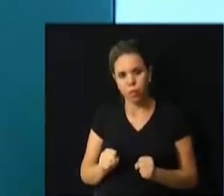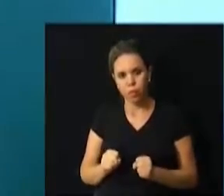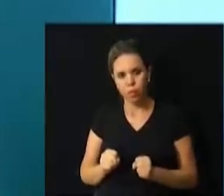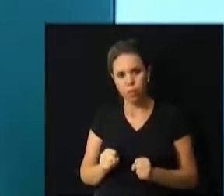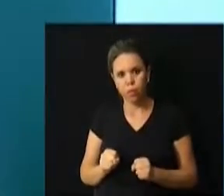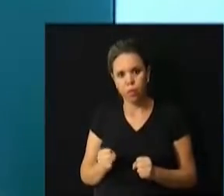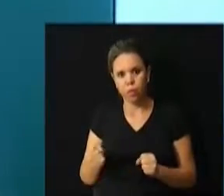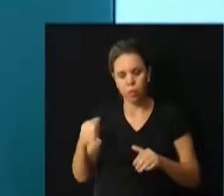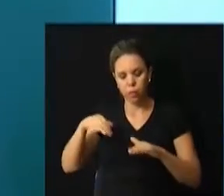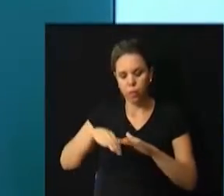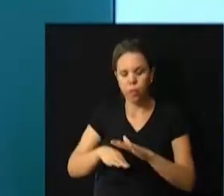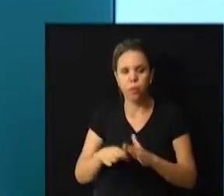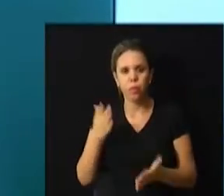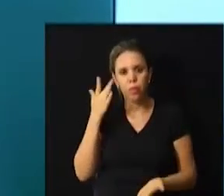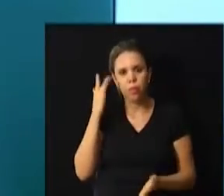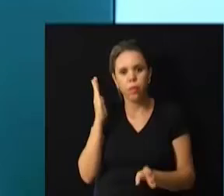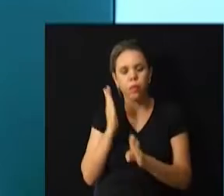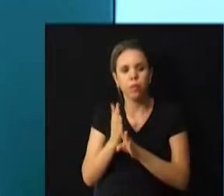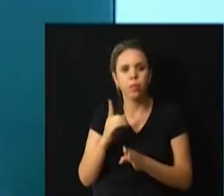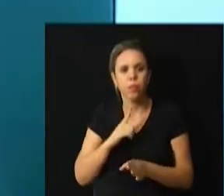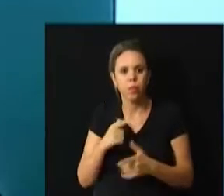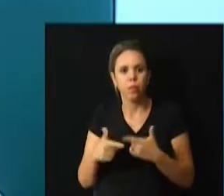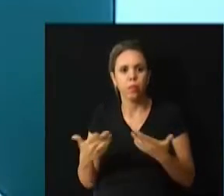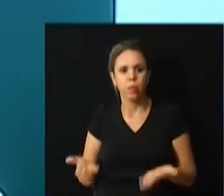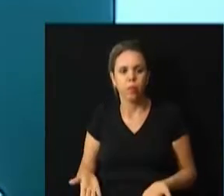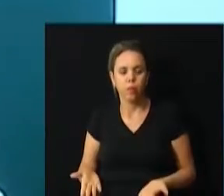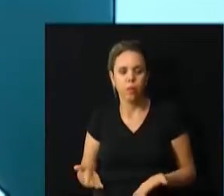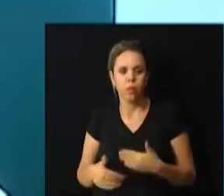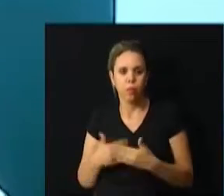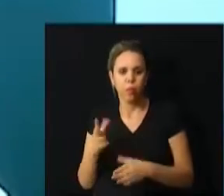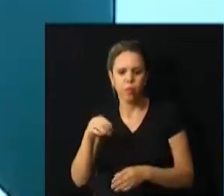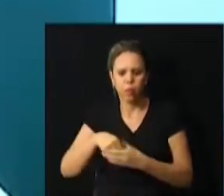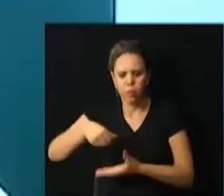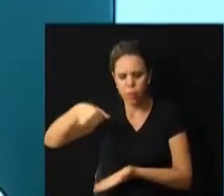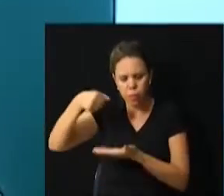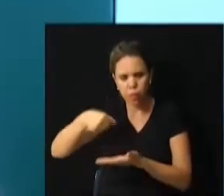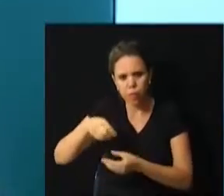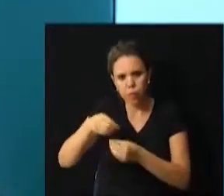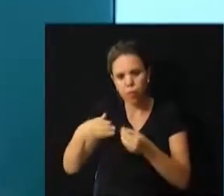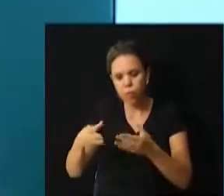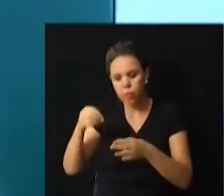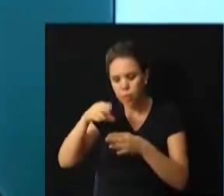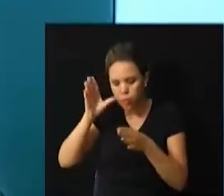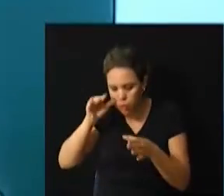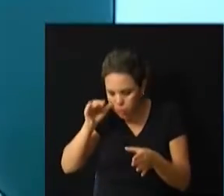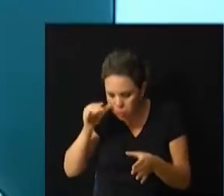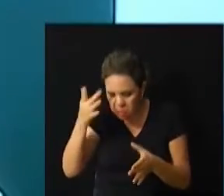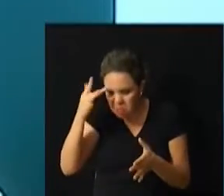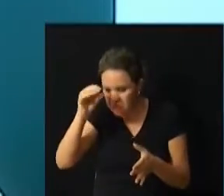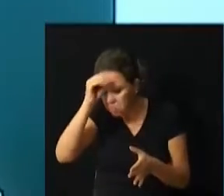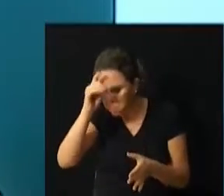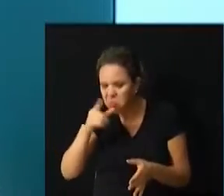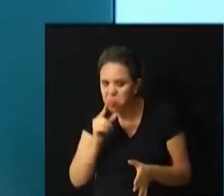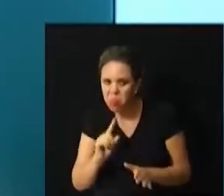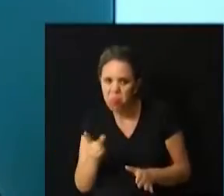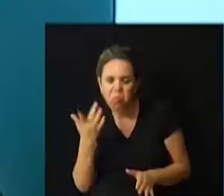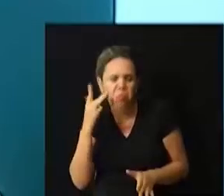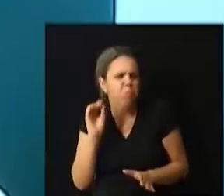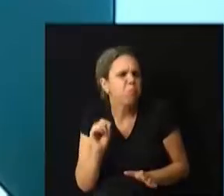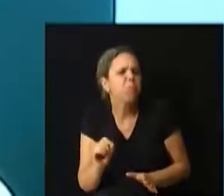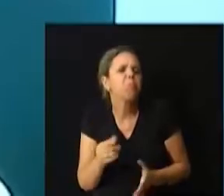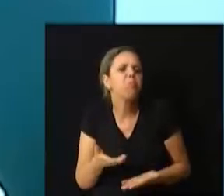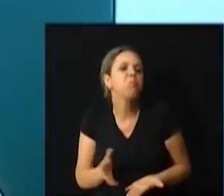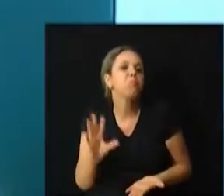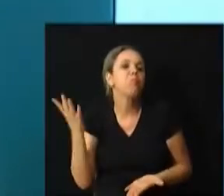ela pode se abaixar para ver o que tem dentro daquele balde, o conteúdo daquele balde. Às vezes ela nem sabe que é água.